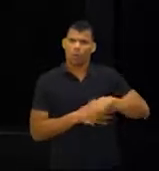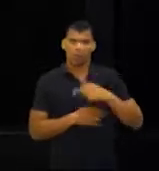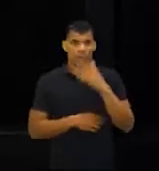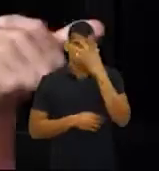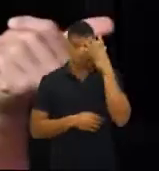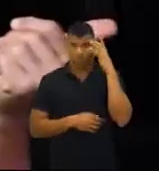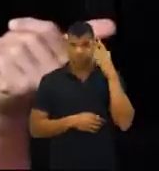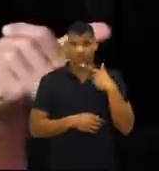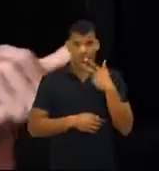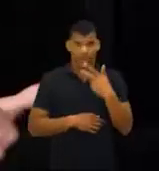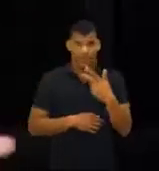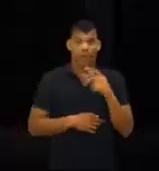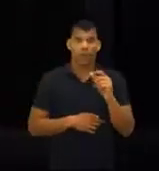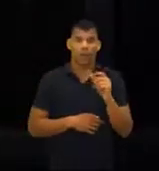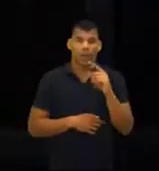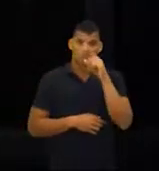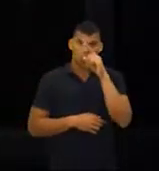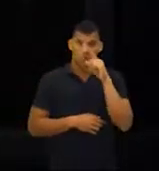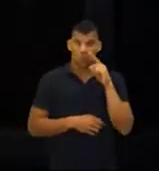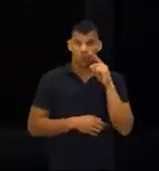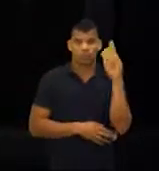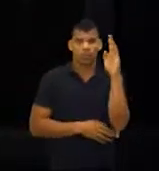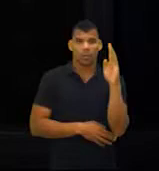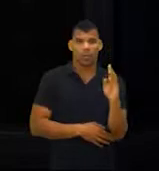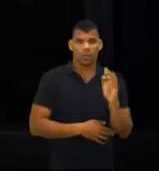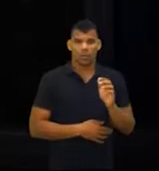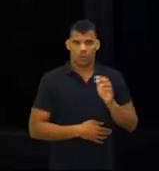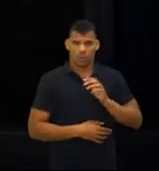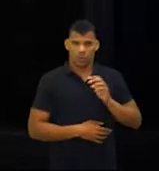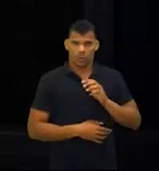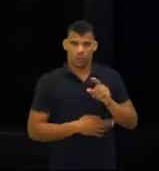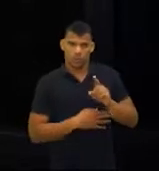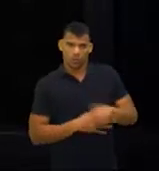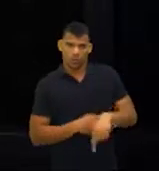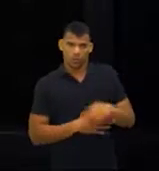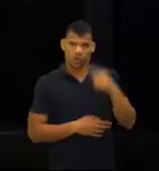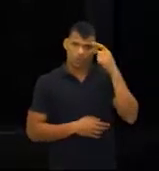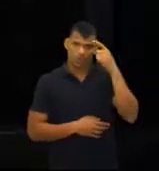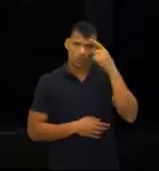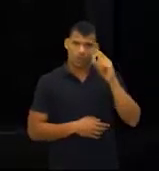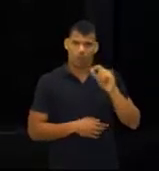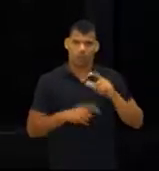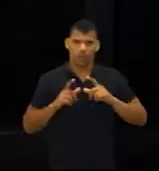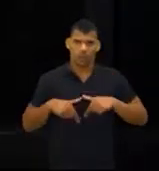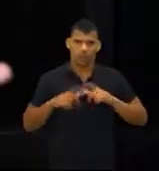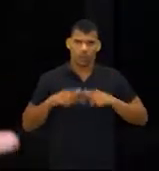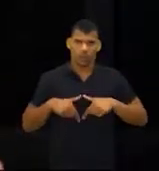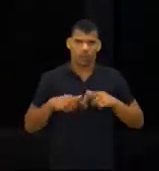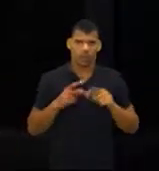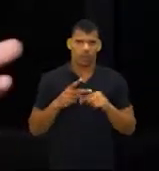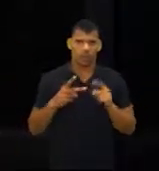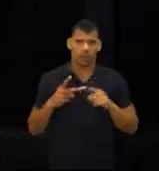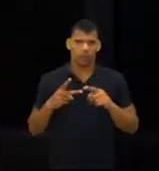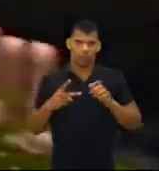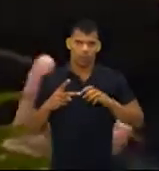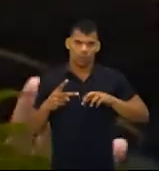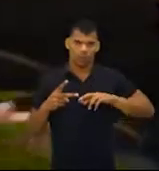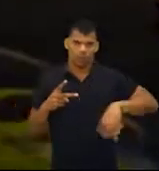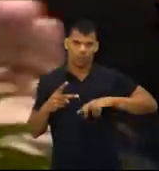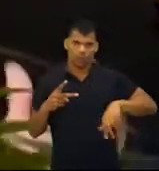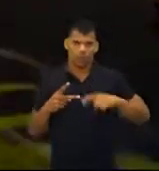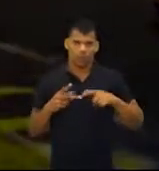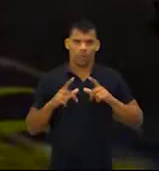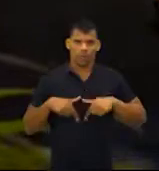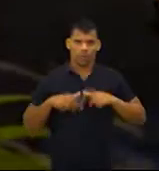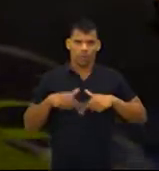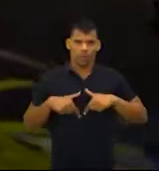acham que qualquer louro no Brasil é rico e acham que é judeu também. Eu não sou rico nem judeu, gosto de